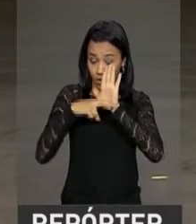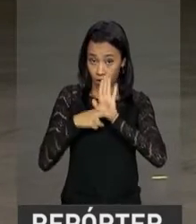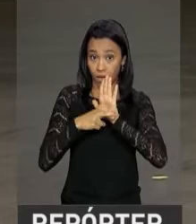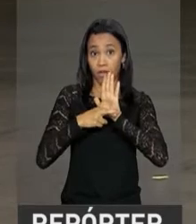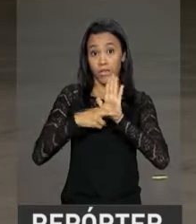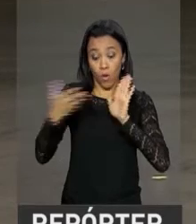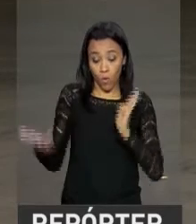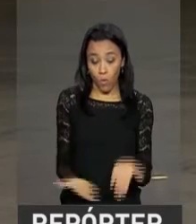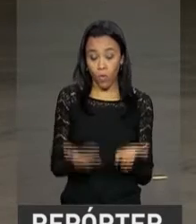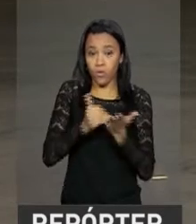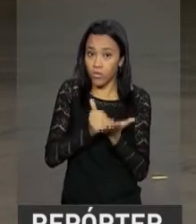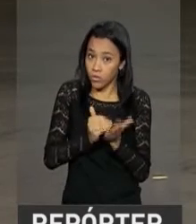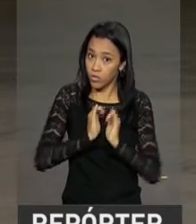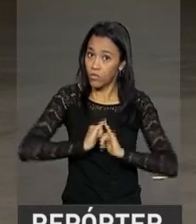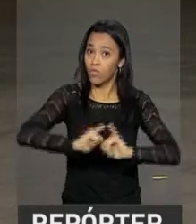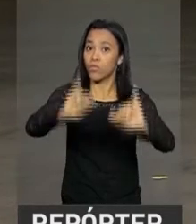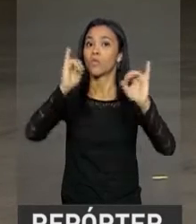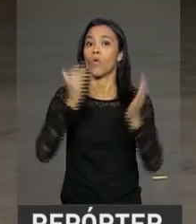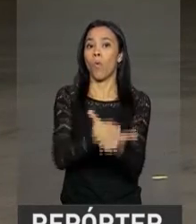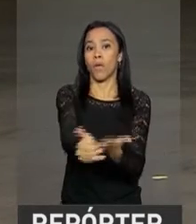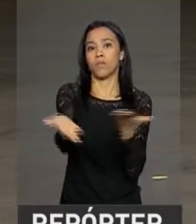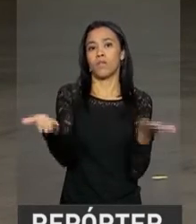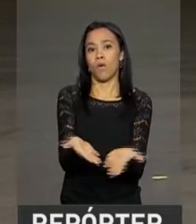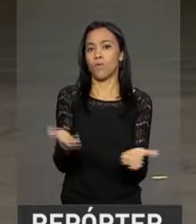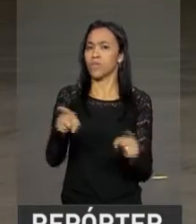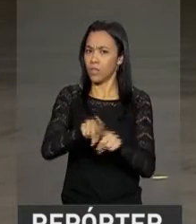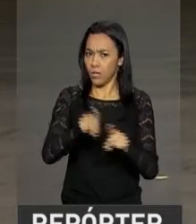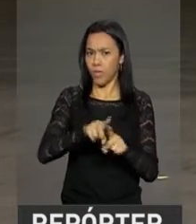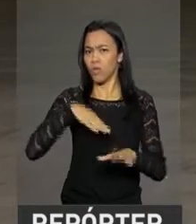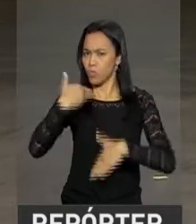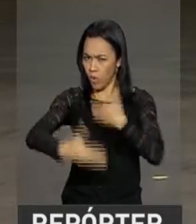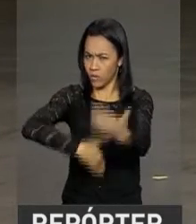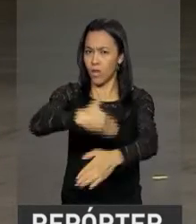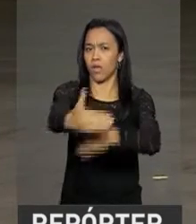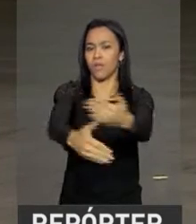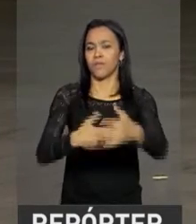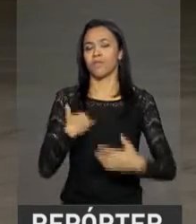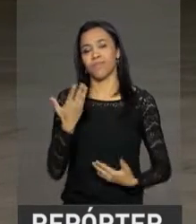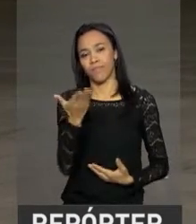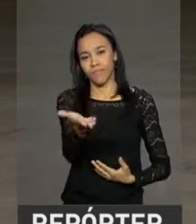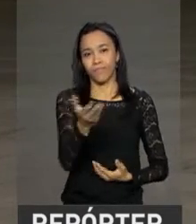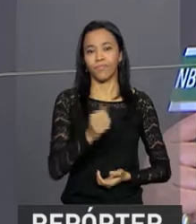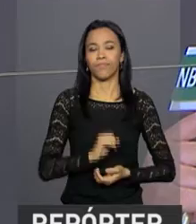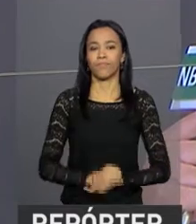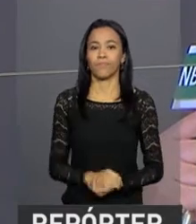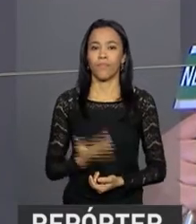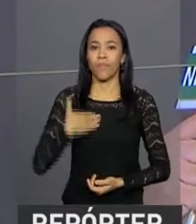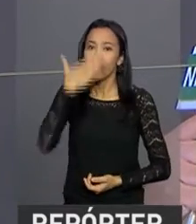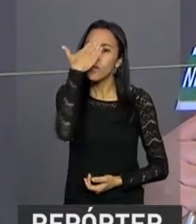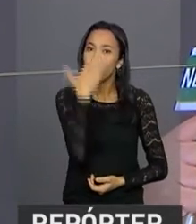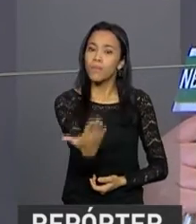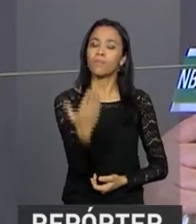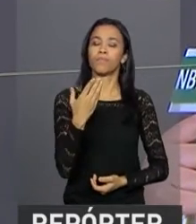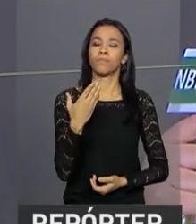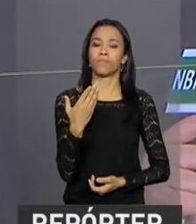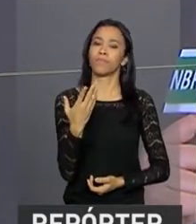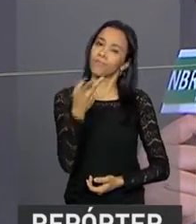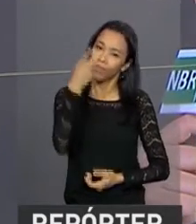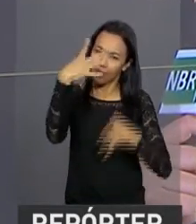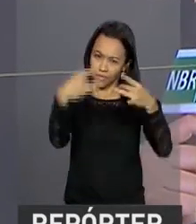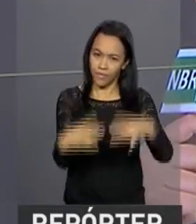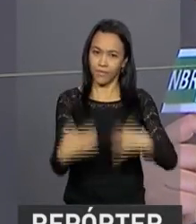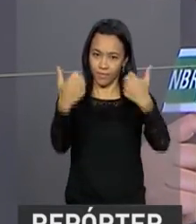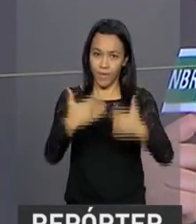a partir de hoje e se aplica inclusive aos processos em curso é composto é com você renata obrigada a isso obrigado pelas suas